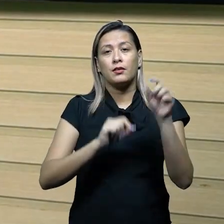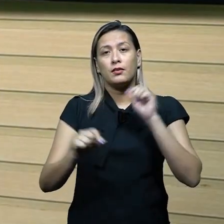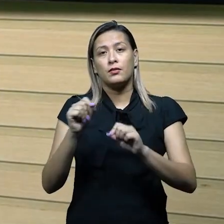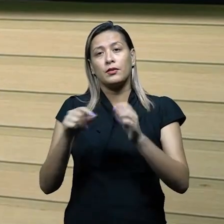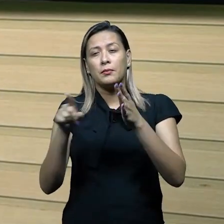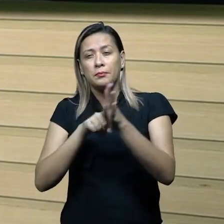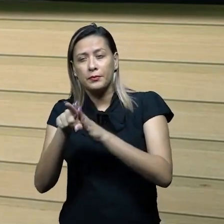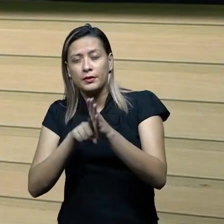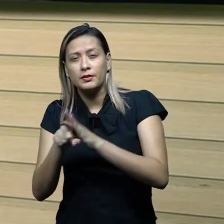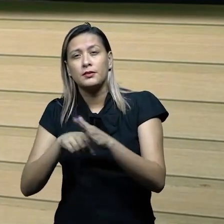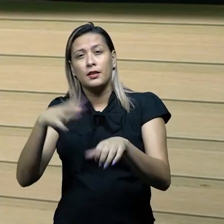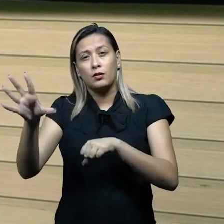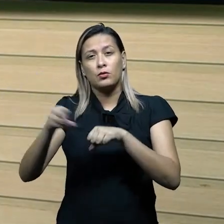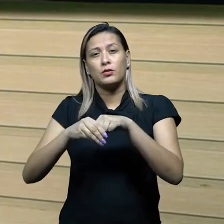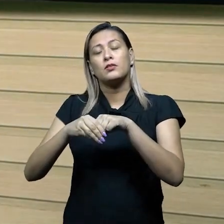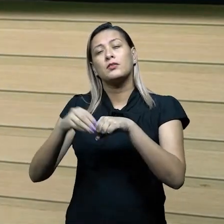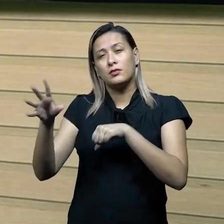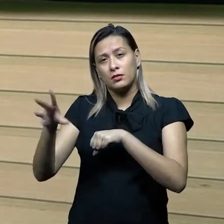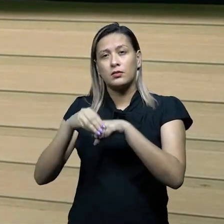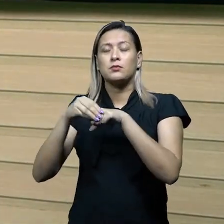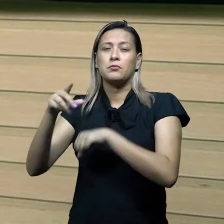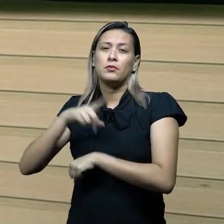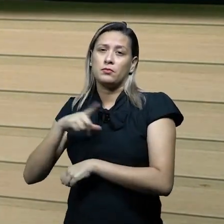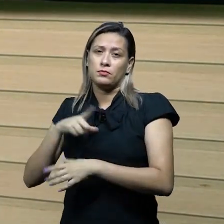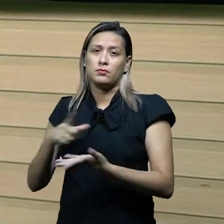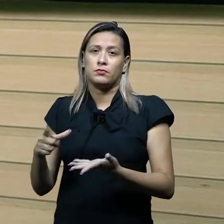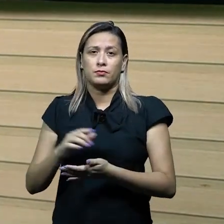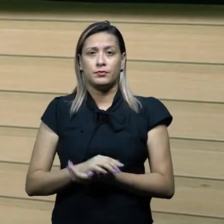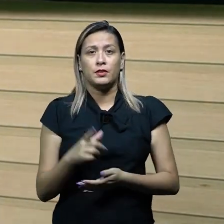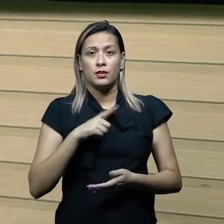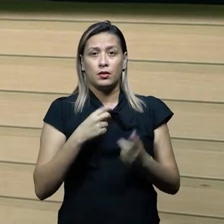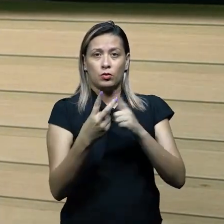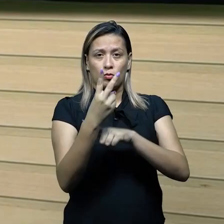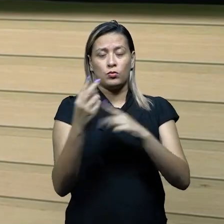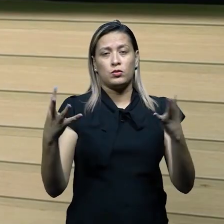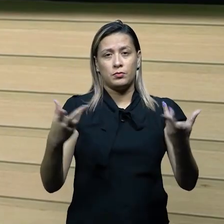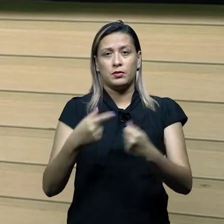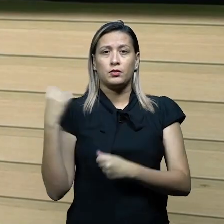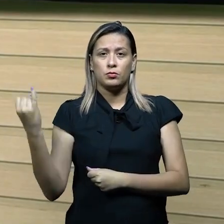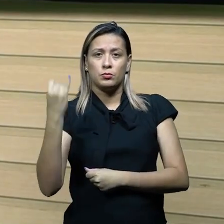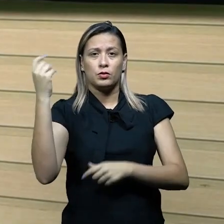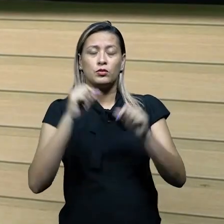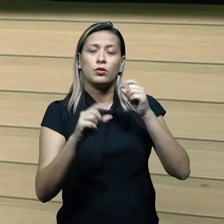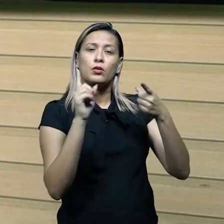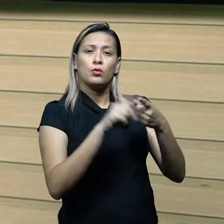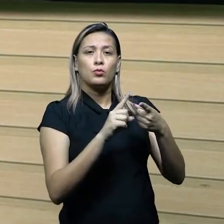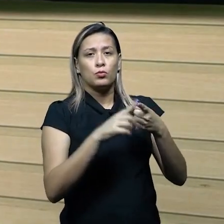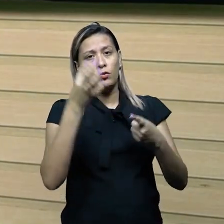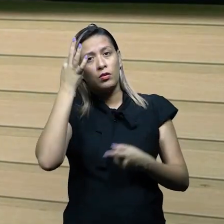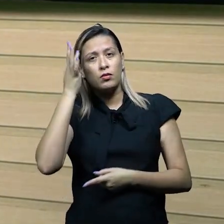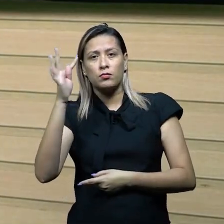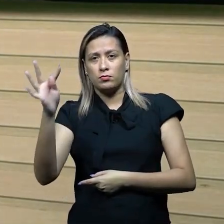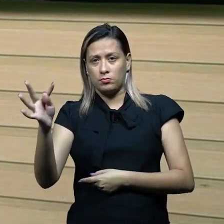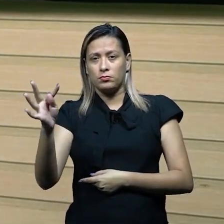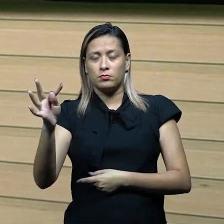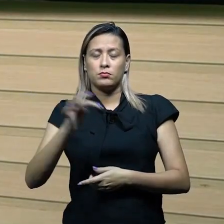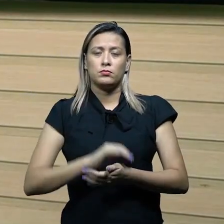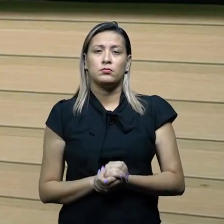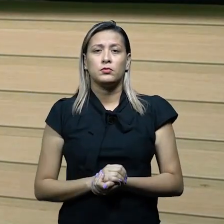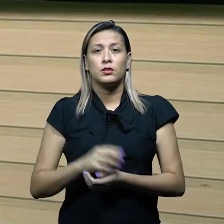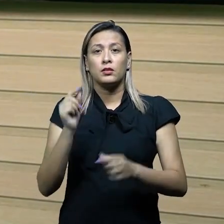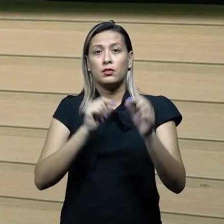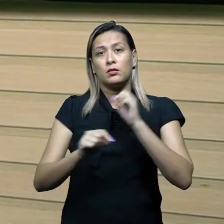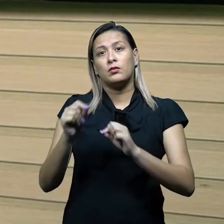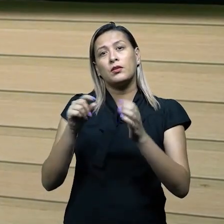conhecimento para você colocar em prática. Por quê? Eu tenho duas habilidades que elas são importantes. a habilidade teórica. O que é habilidade teórica?